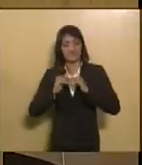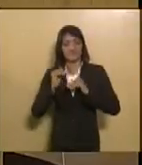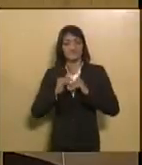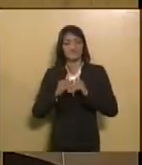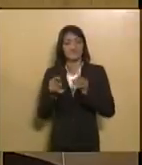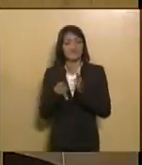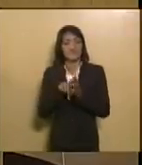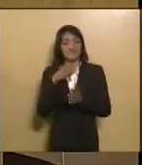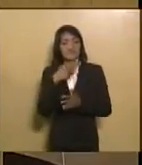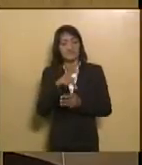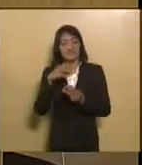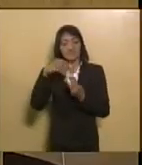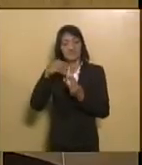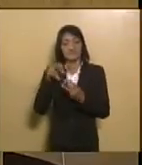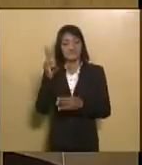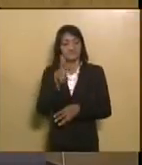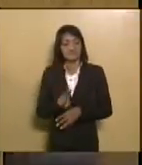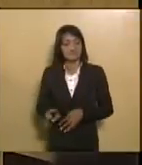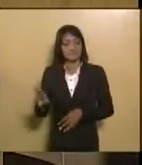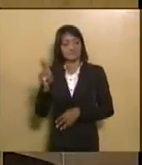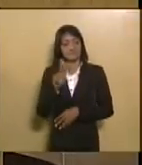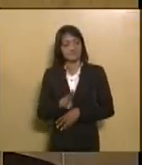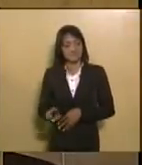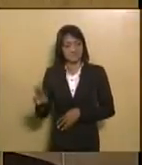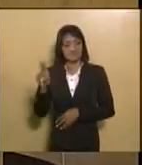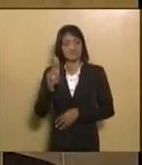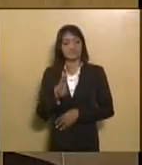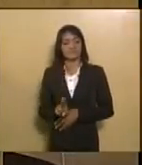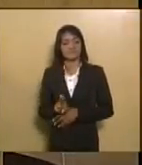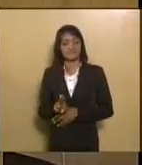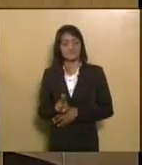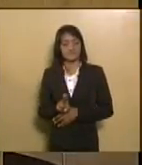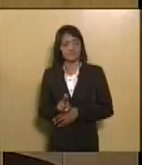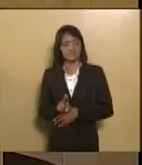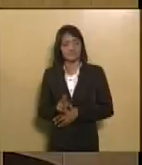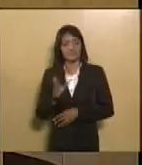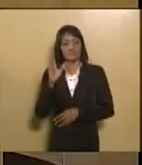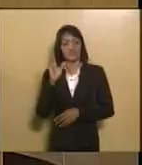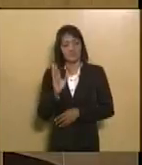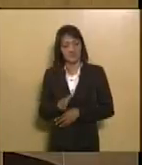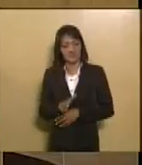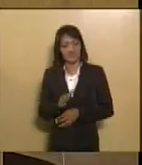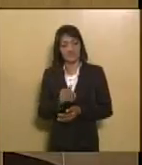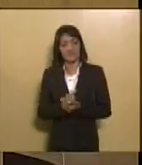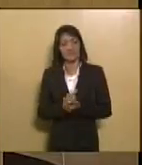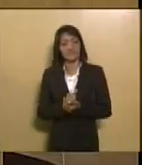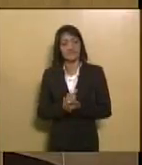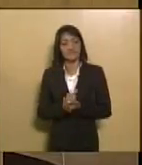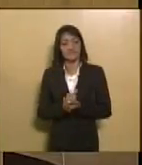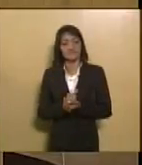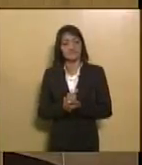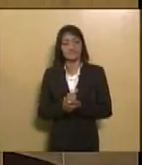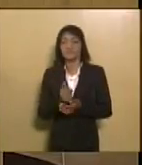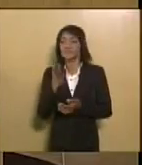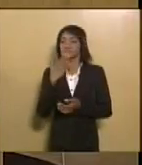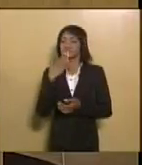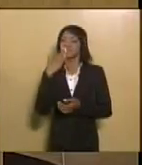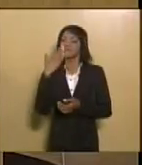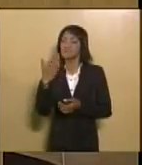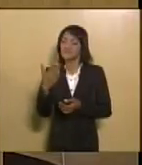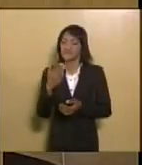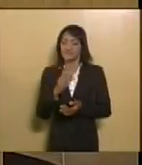universidade. Iremos ao Ministério das Minas e Energias para pedir que